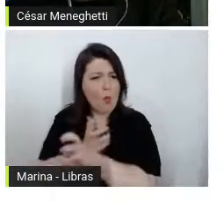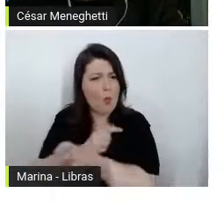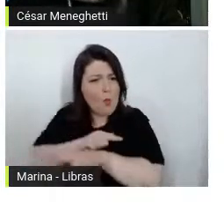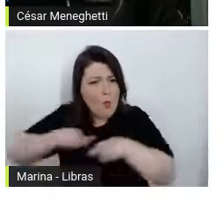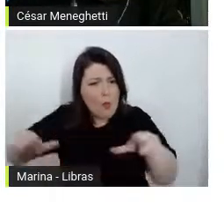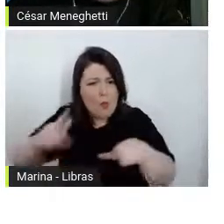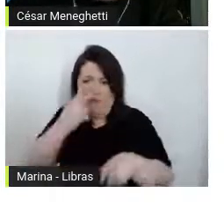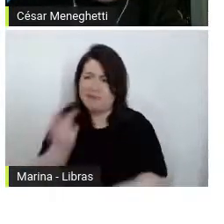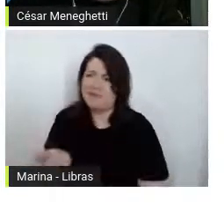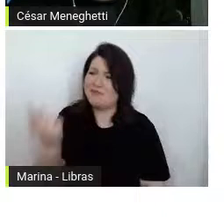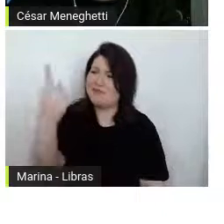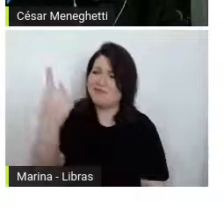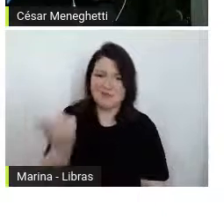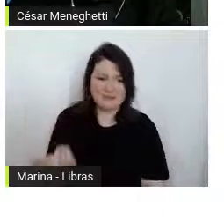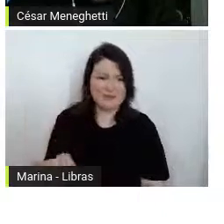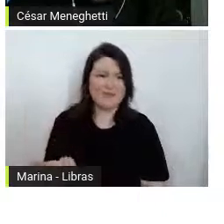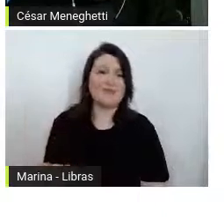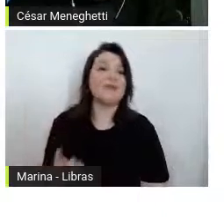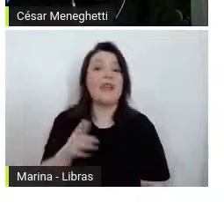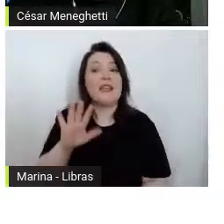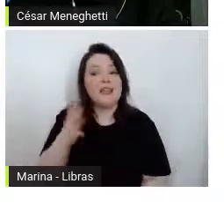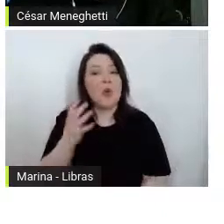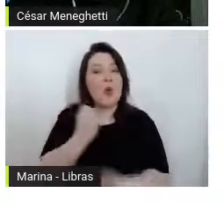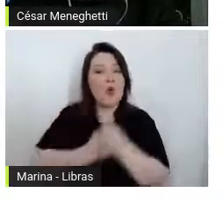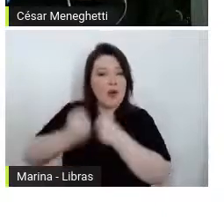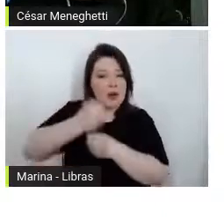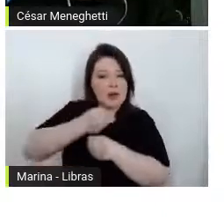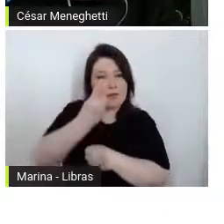E 1980, como eu estava falando,